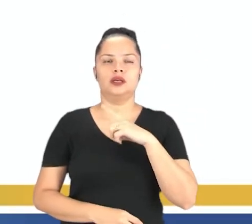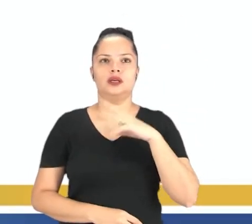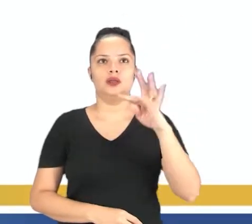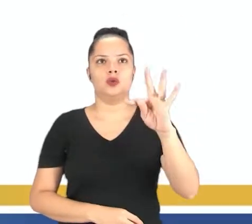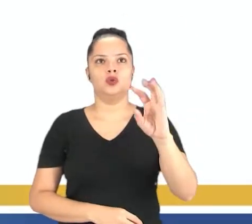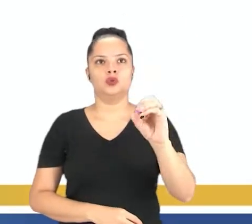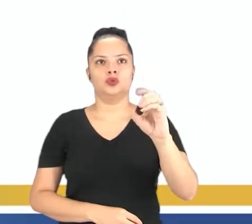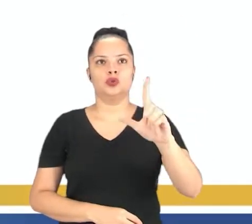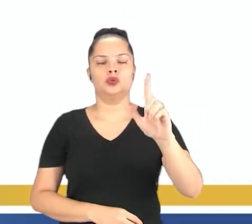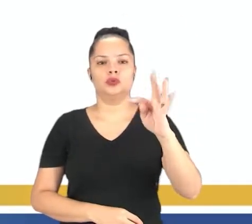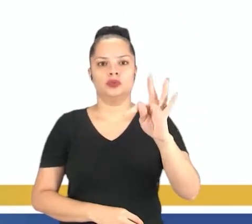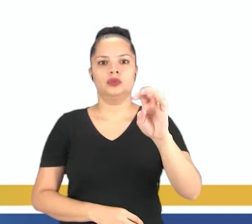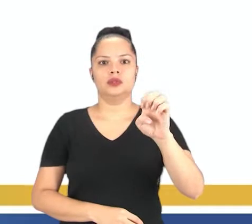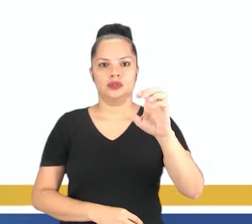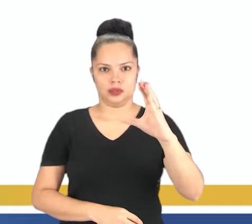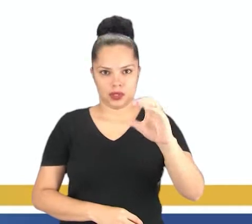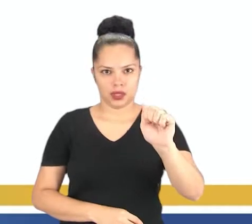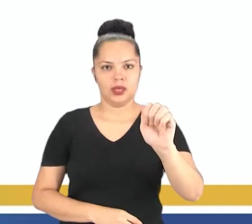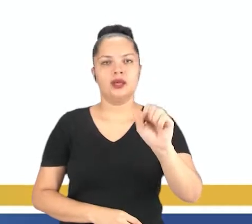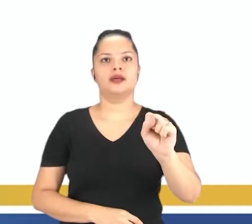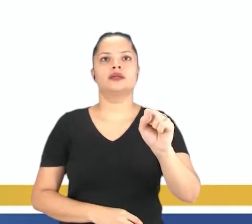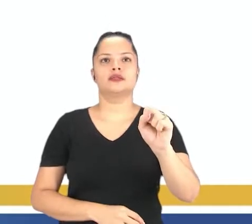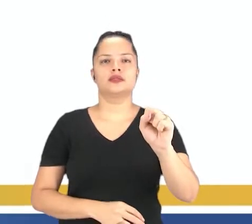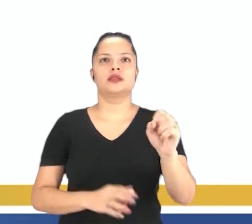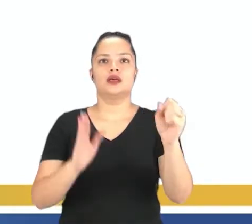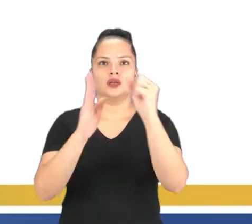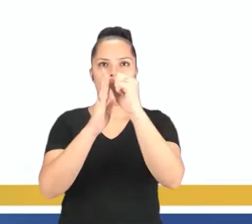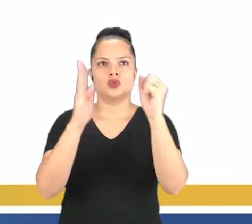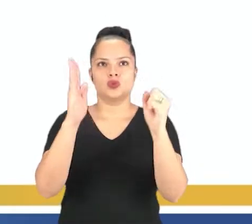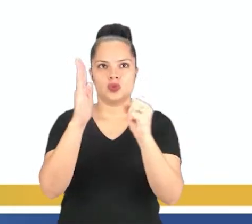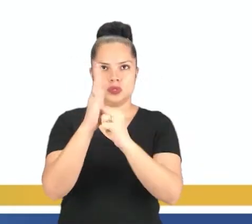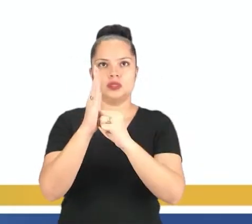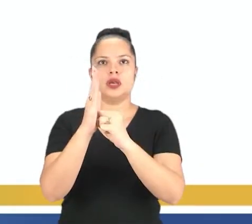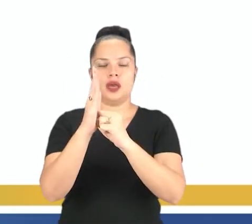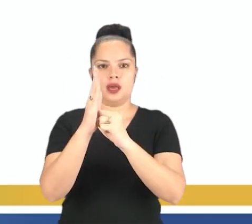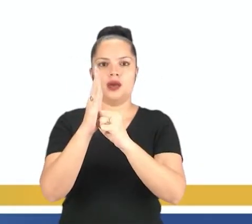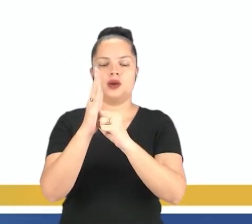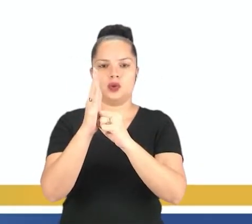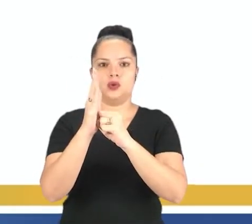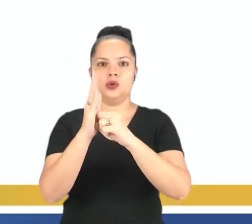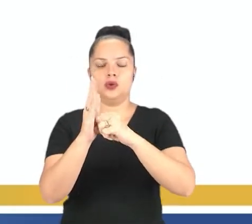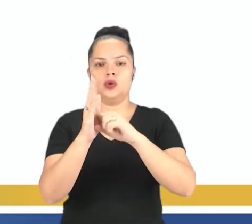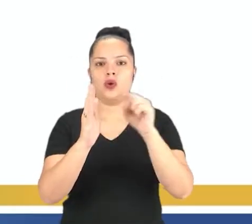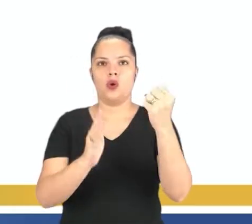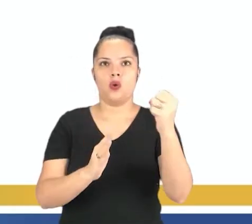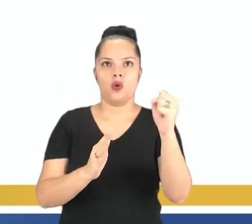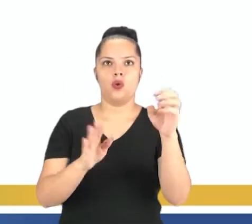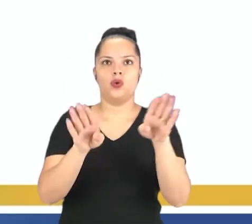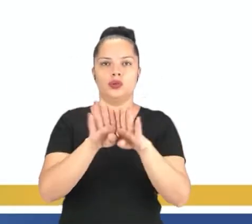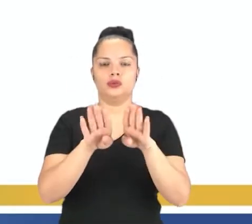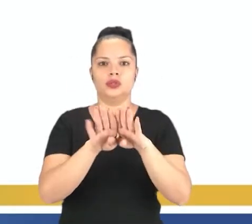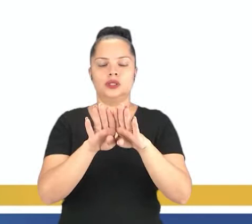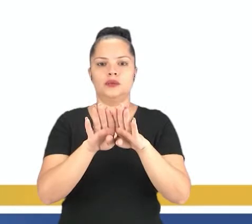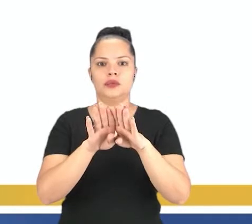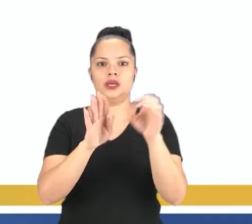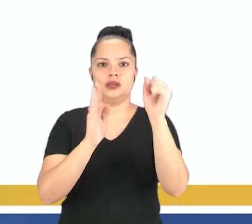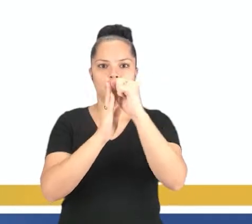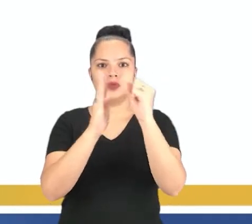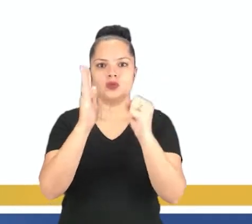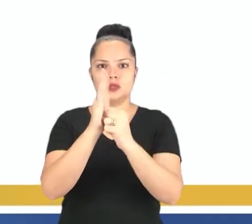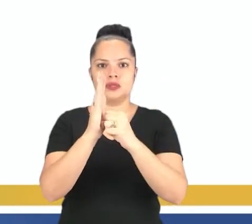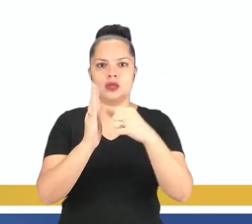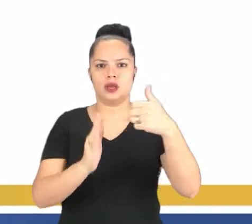século 19 ao século 11 tá isso depois de Cristo tá E é um período que eles não tinham poder Centralizado você tá citando aí como